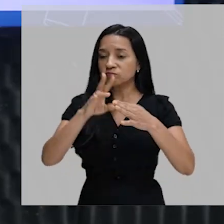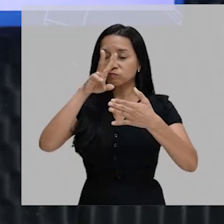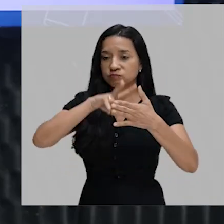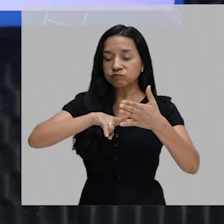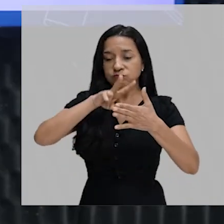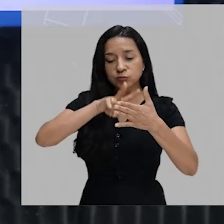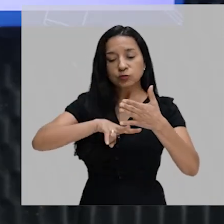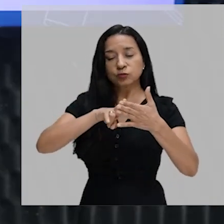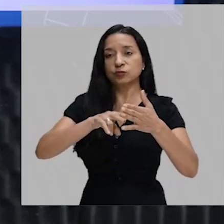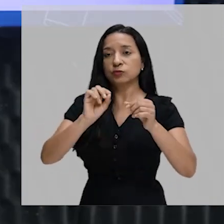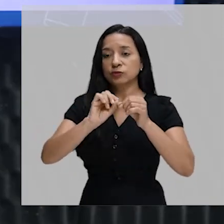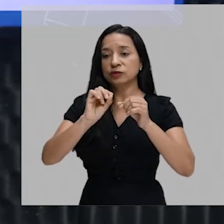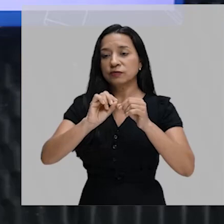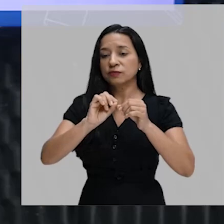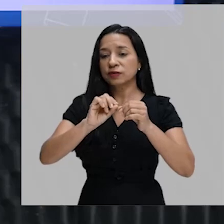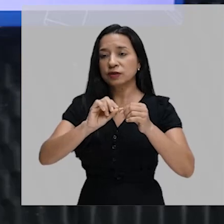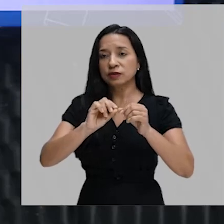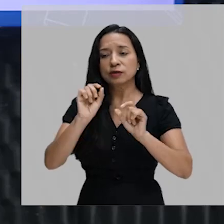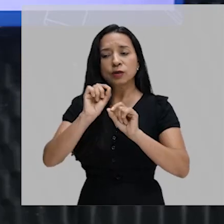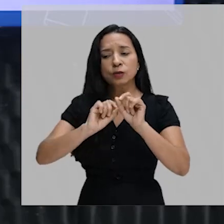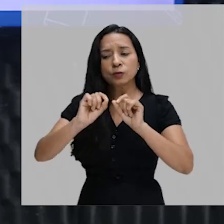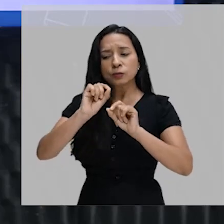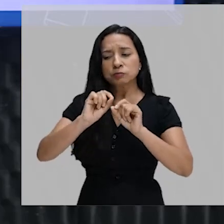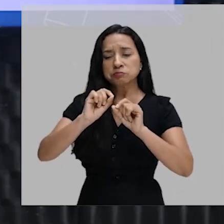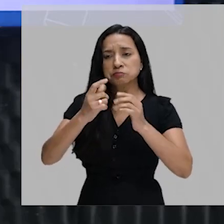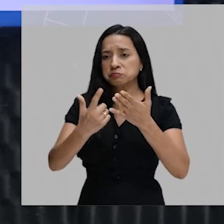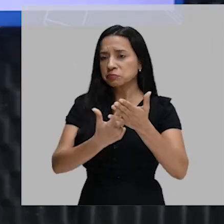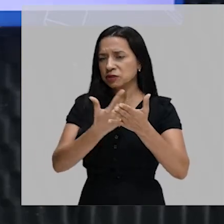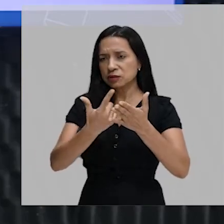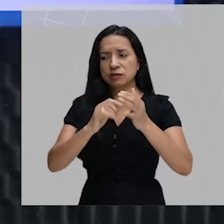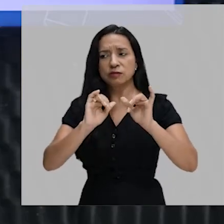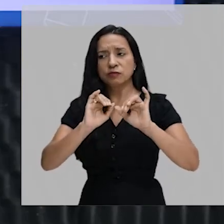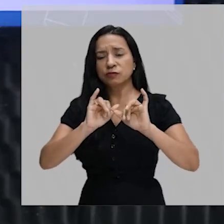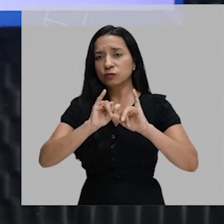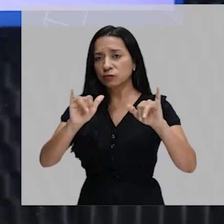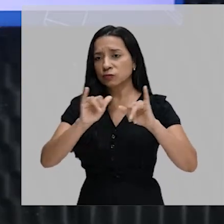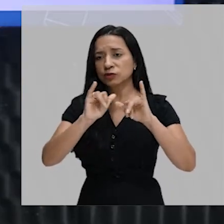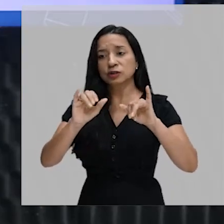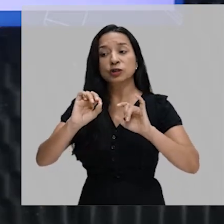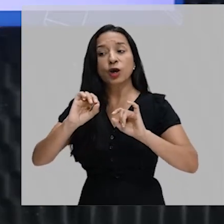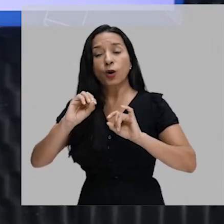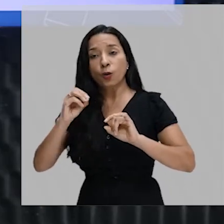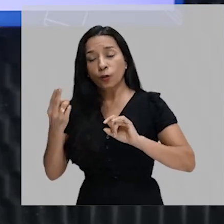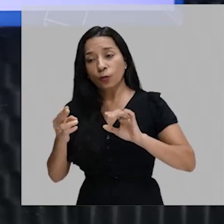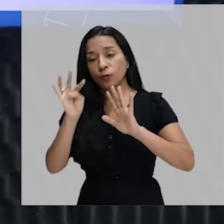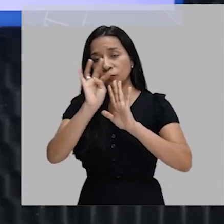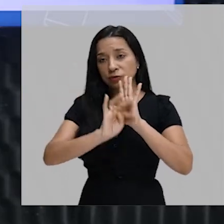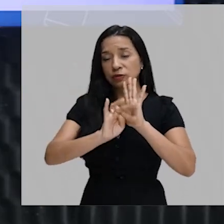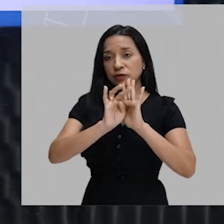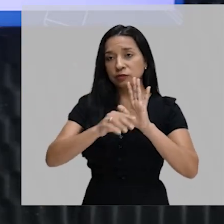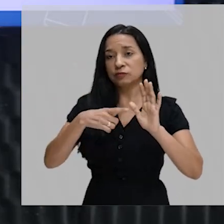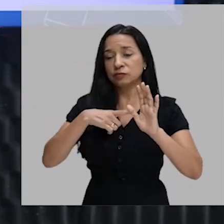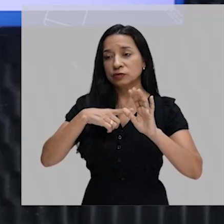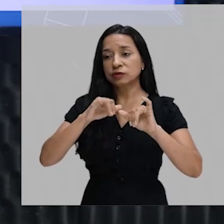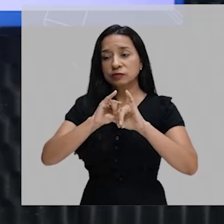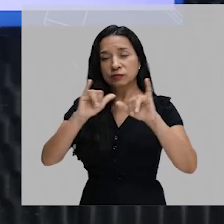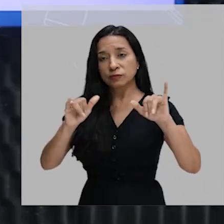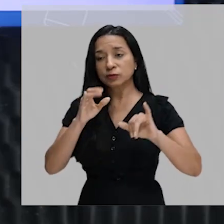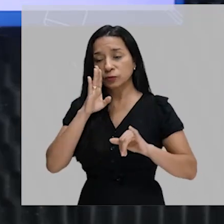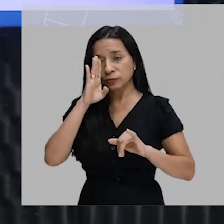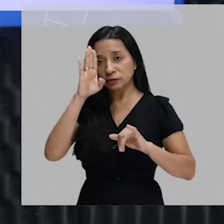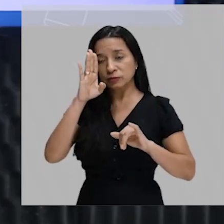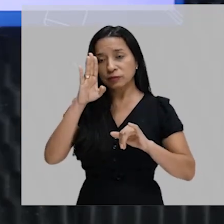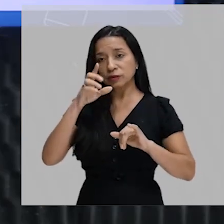que seja feita daquela obra, daquela notícia, venha com as informações principais para que